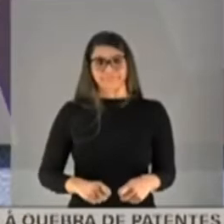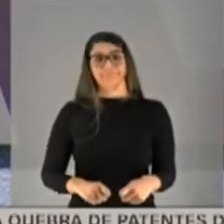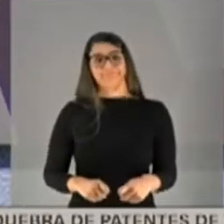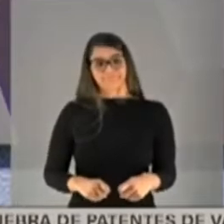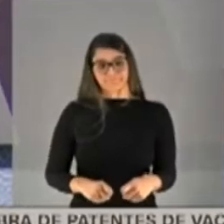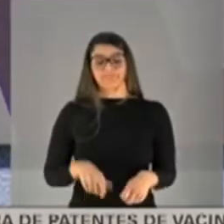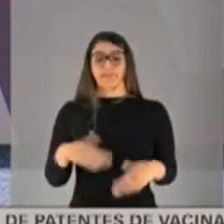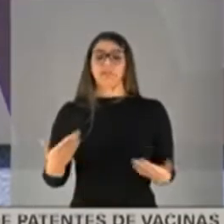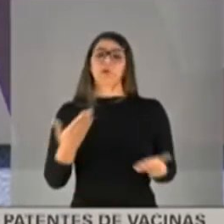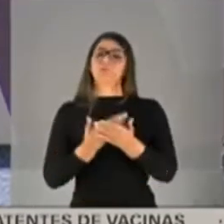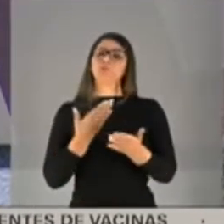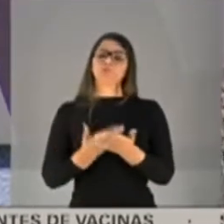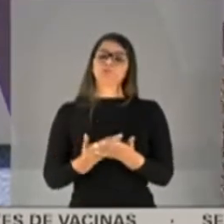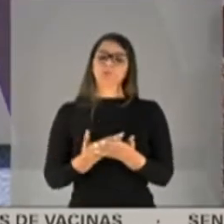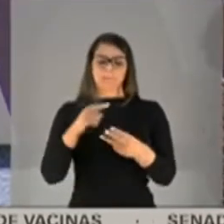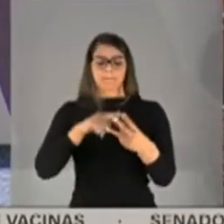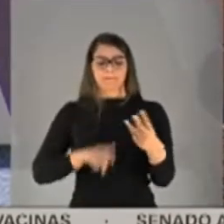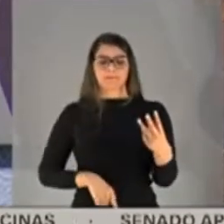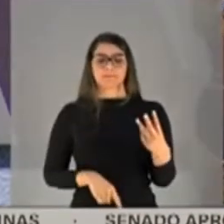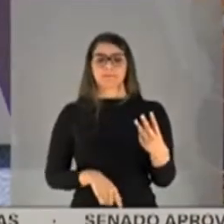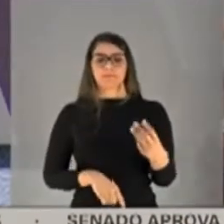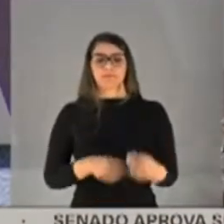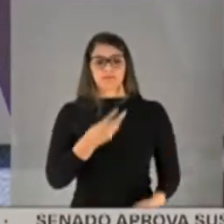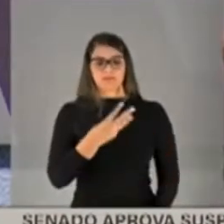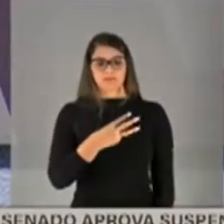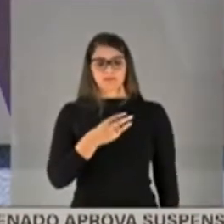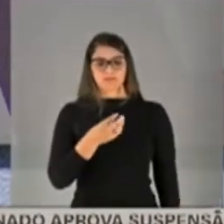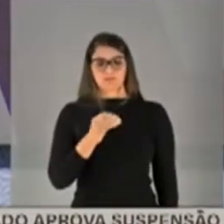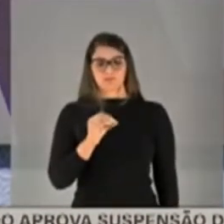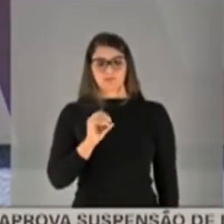Esse estudo, então, se pergunta, 305 mil mortes em excesso.